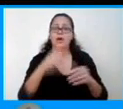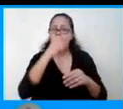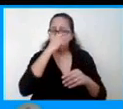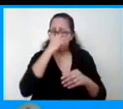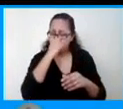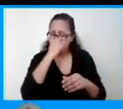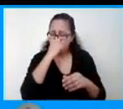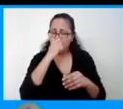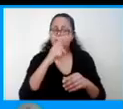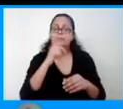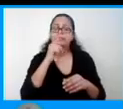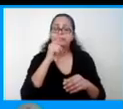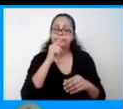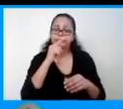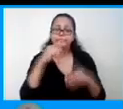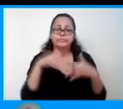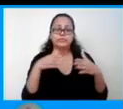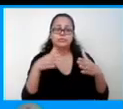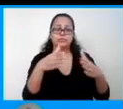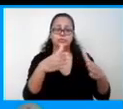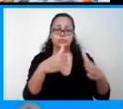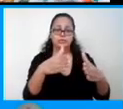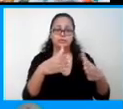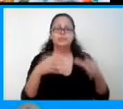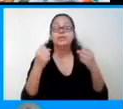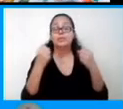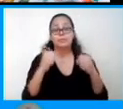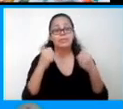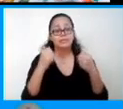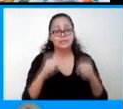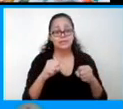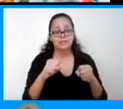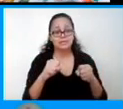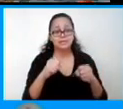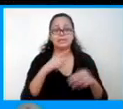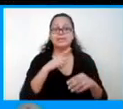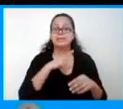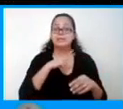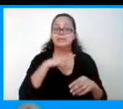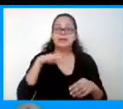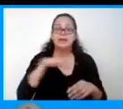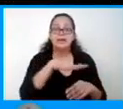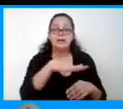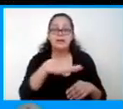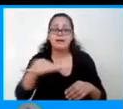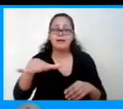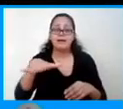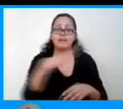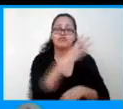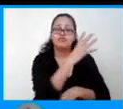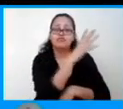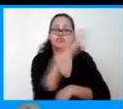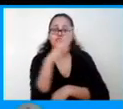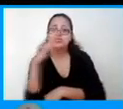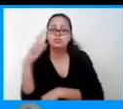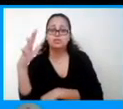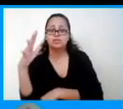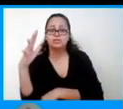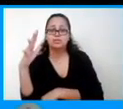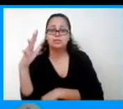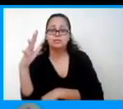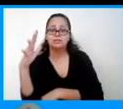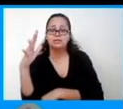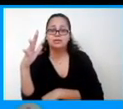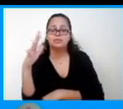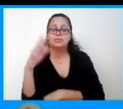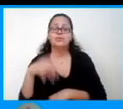fundamental preservar essas áreas com a vegetação original. Olha só aqui, nos períodos de seca, o volume menor de água faz com que o rio se